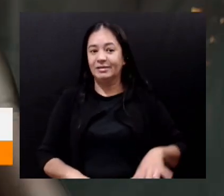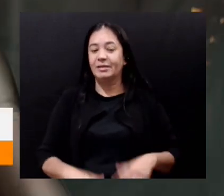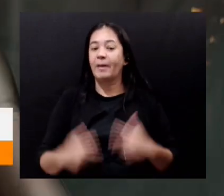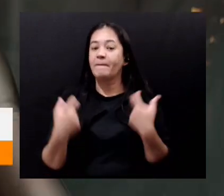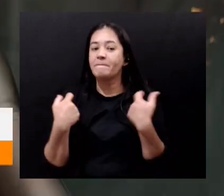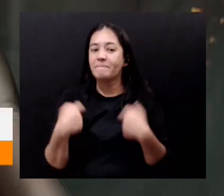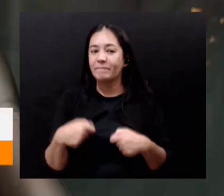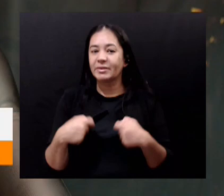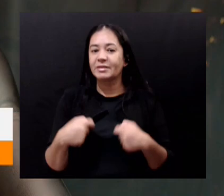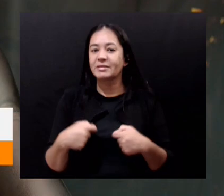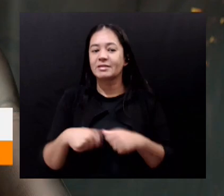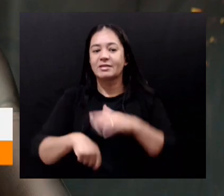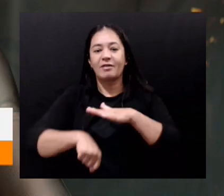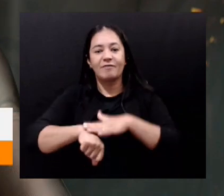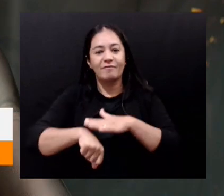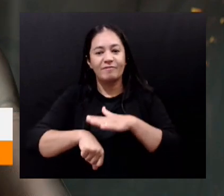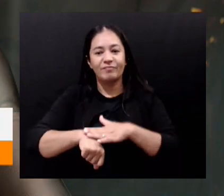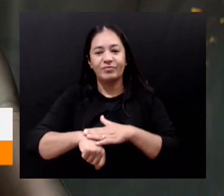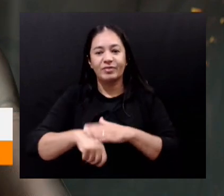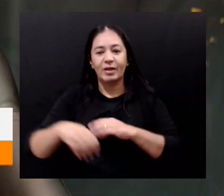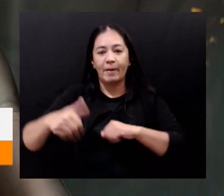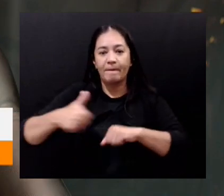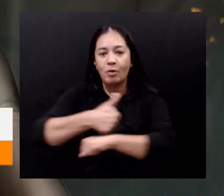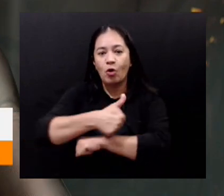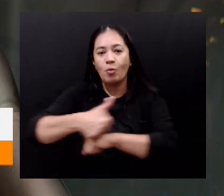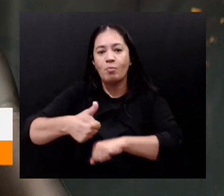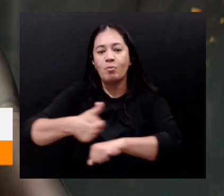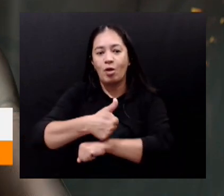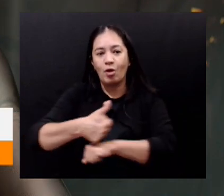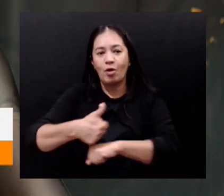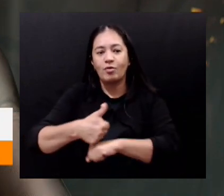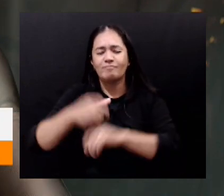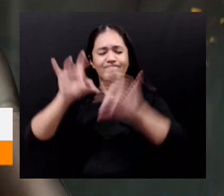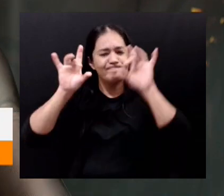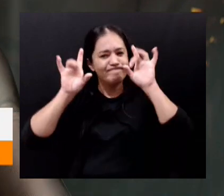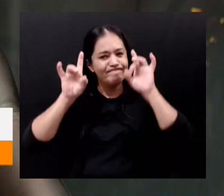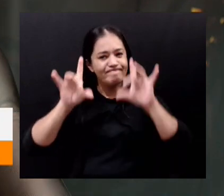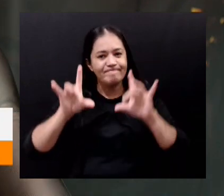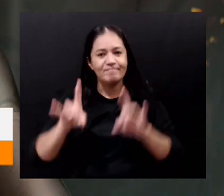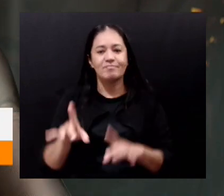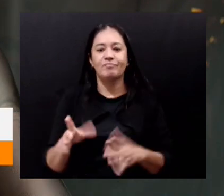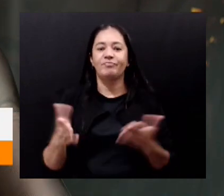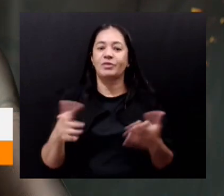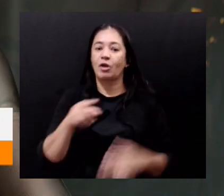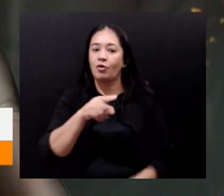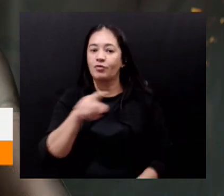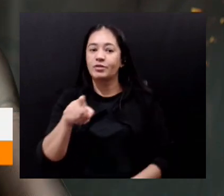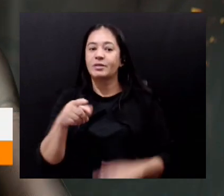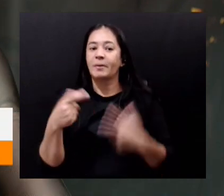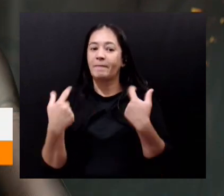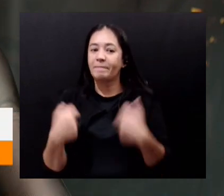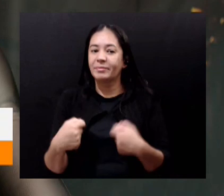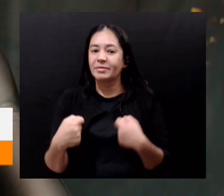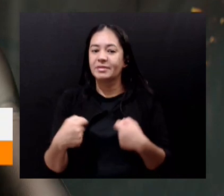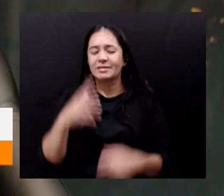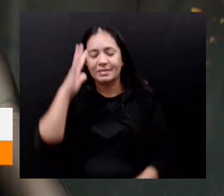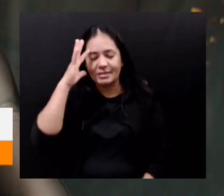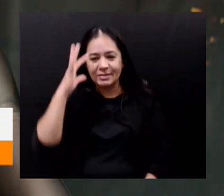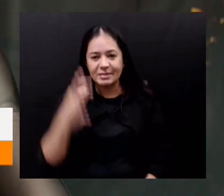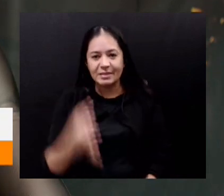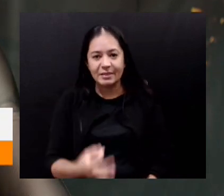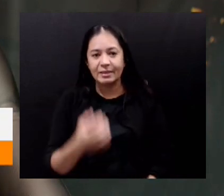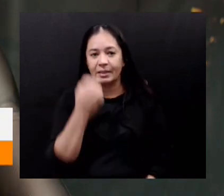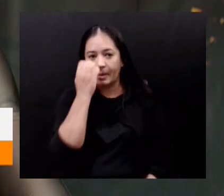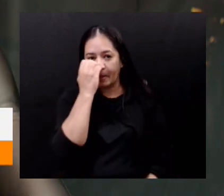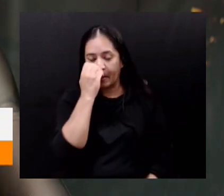realizado por profissionais específicos, né? Então, você precisa ter a certeza de quem vai estar